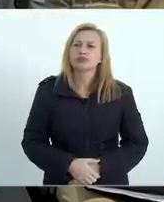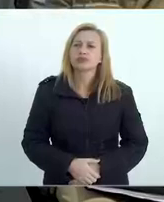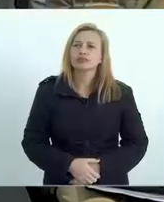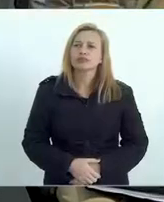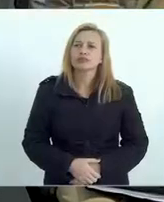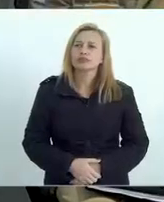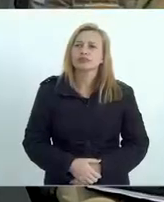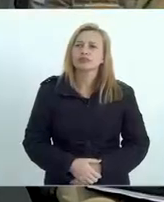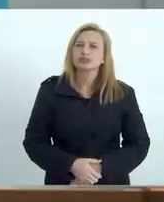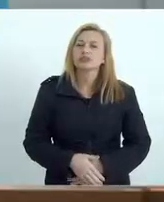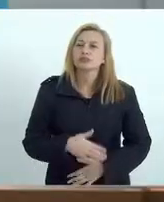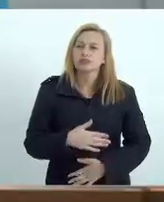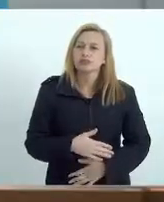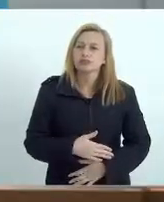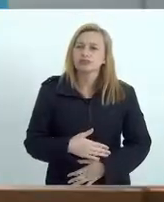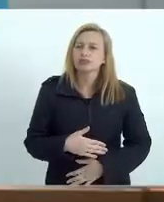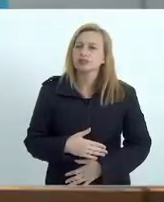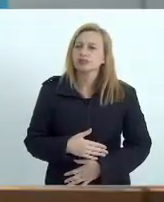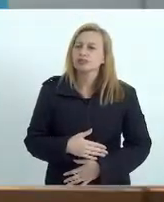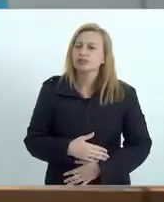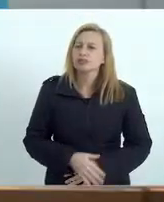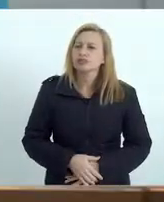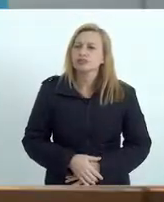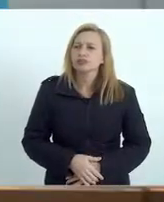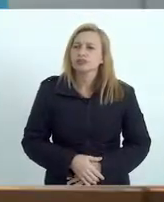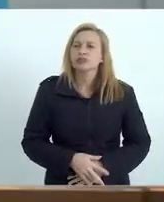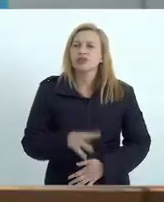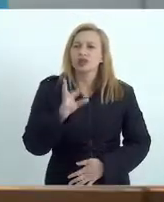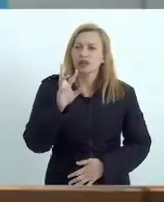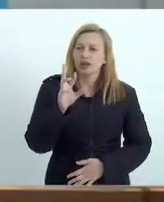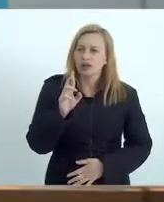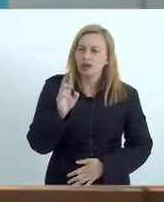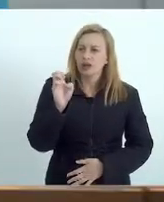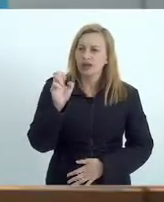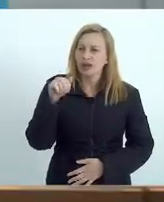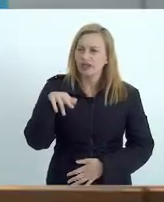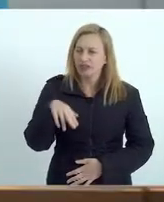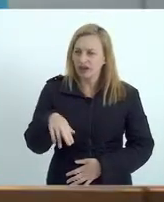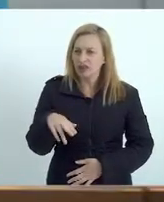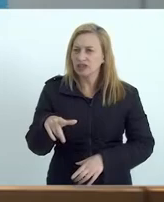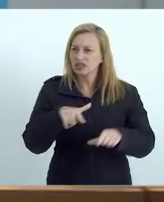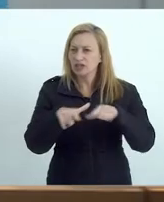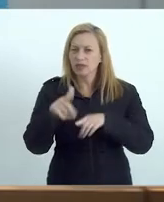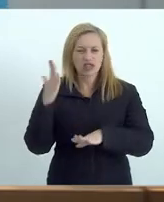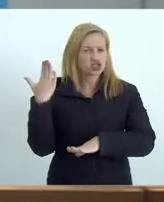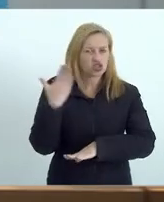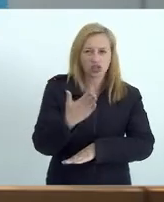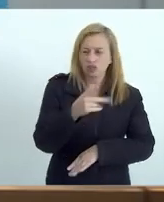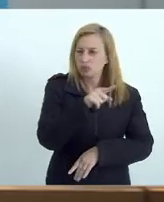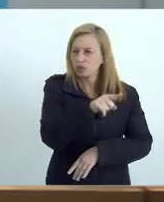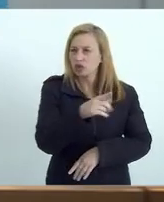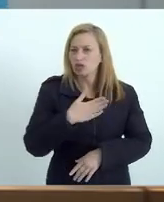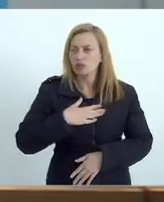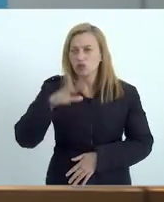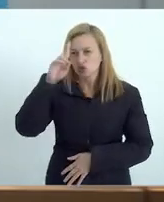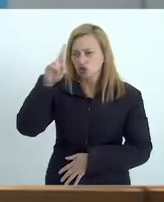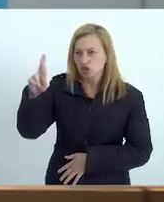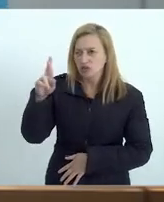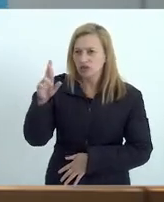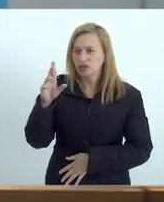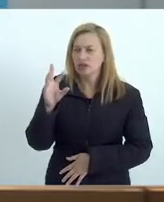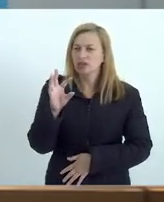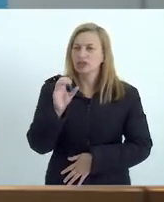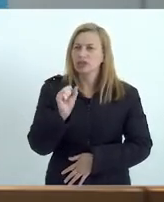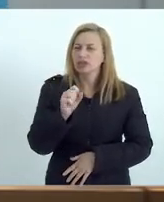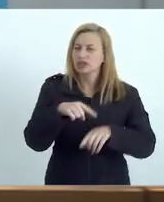e o meu diretor-geral de pessoal o Renan que trabalha diretamente com ele coloco aqui meu chefe de gabinete